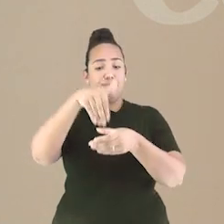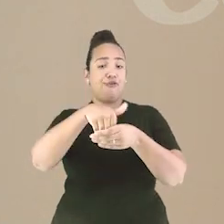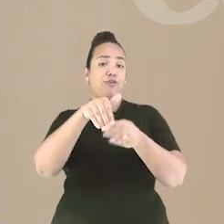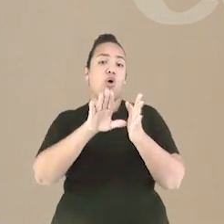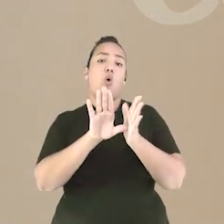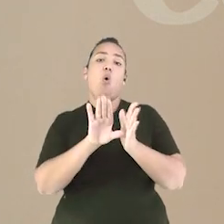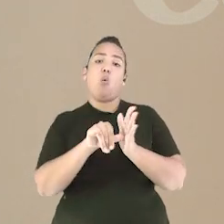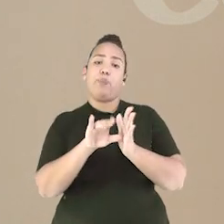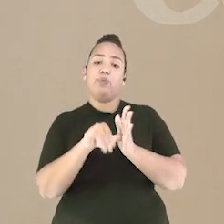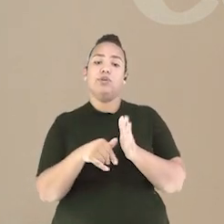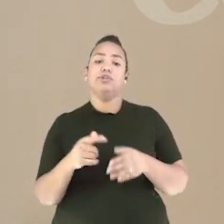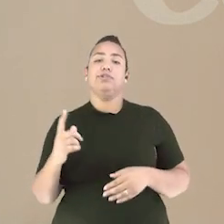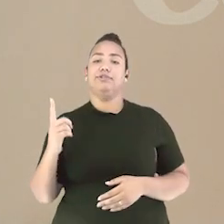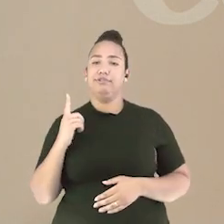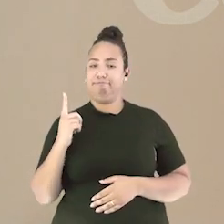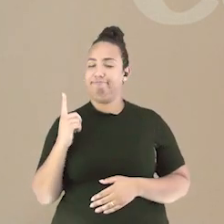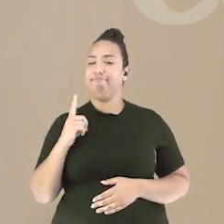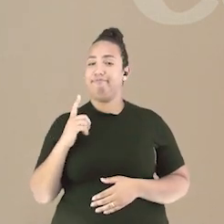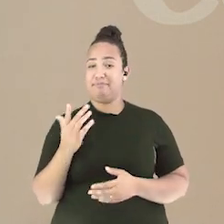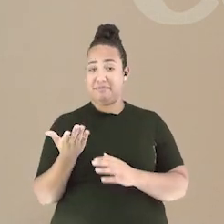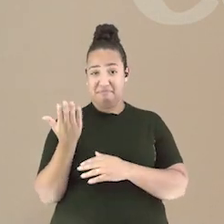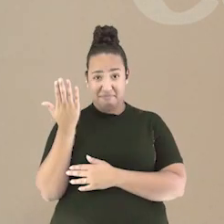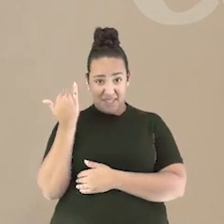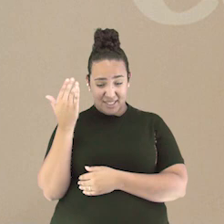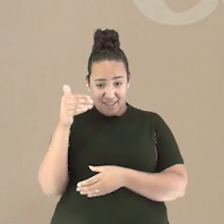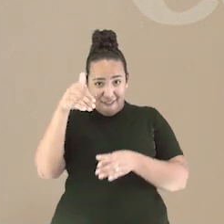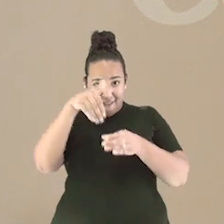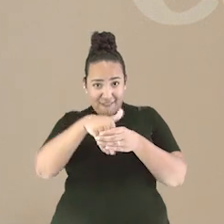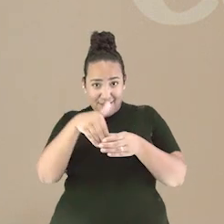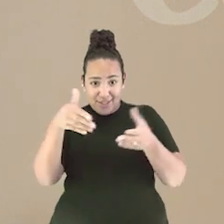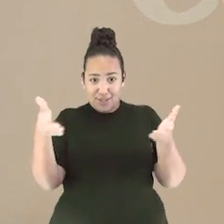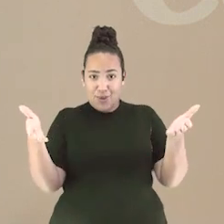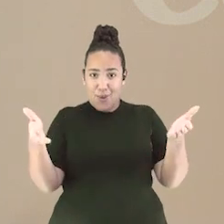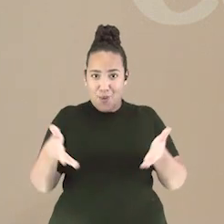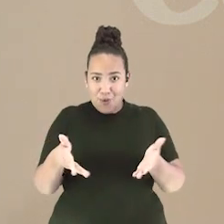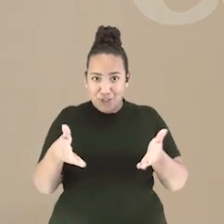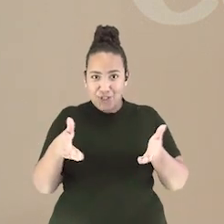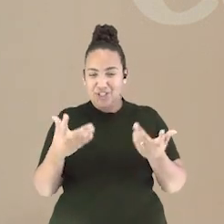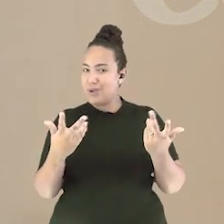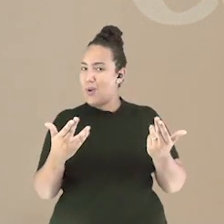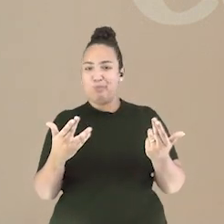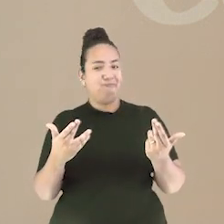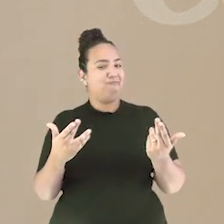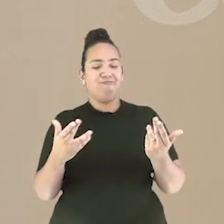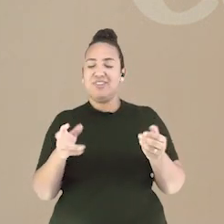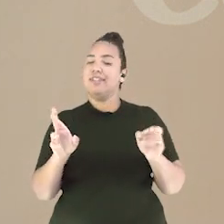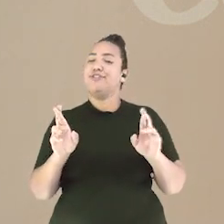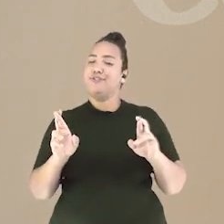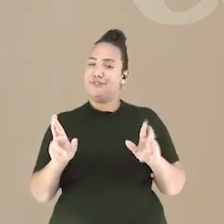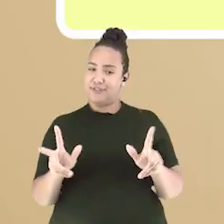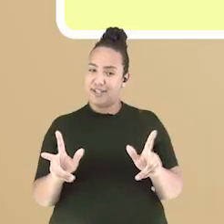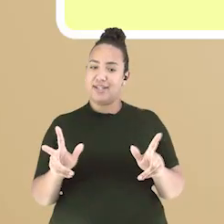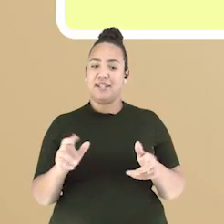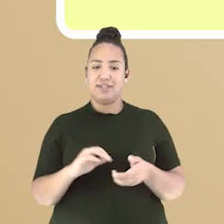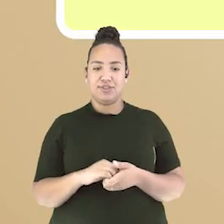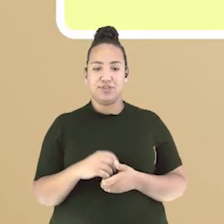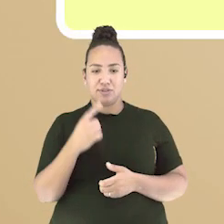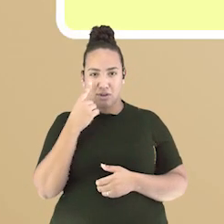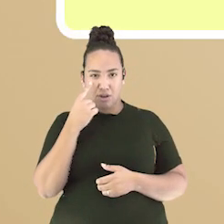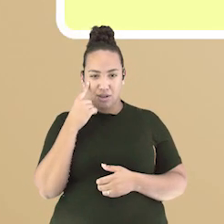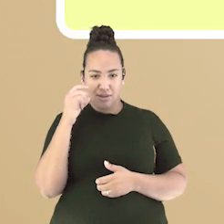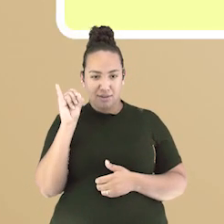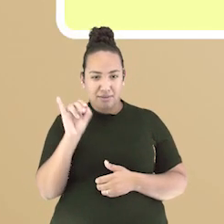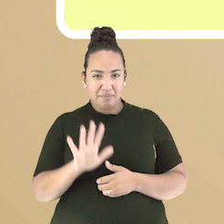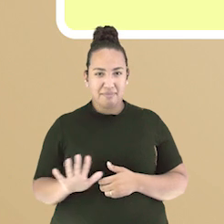que aconteciam. A urna era bem diferente da que conhecemos hoje, que é toda moderna e tecnológica. Tá vendo esse